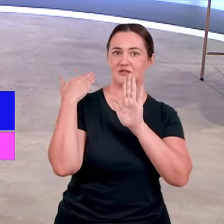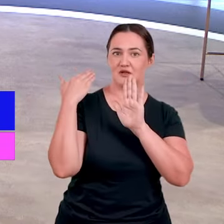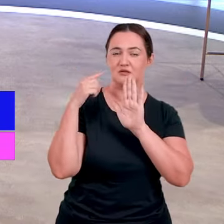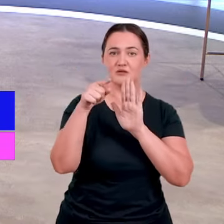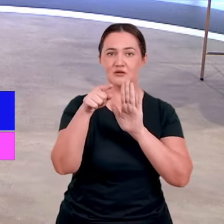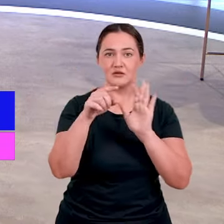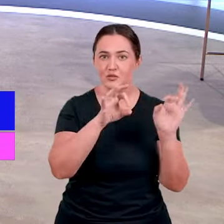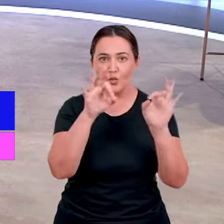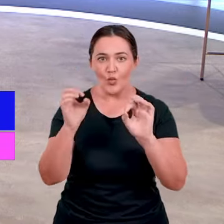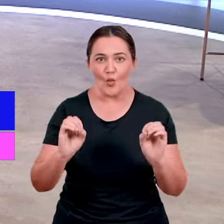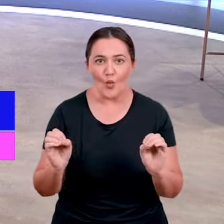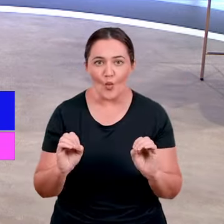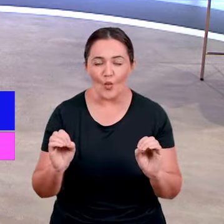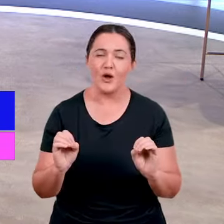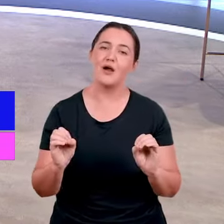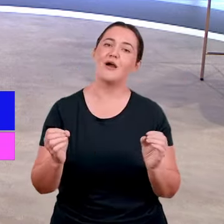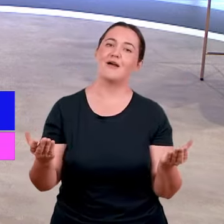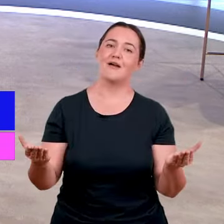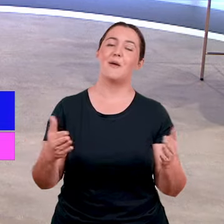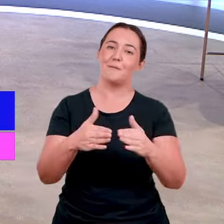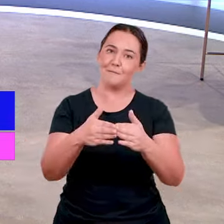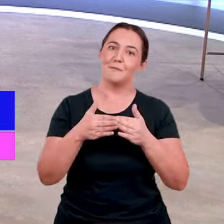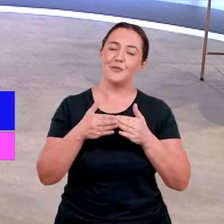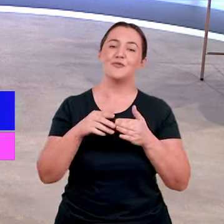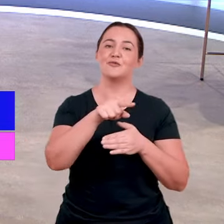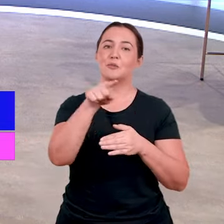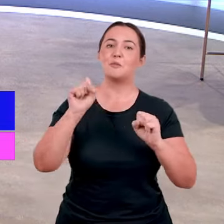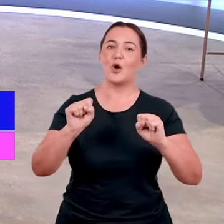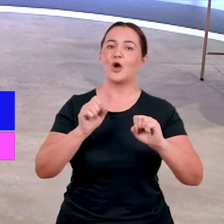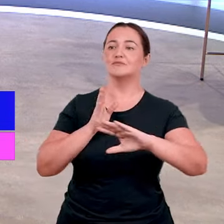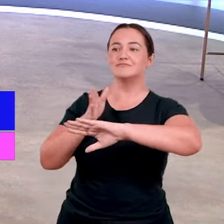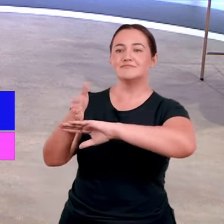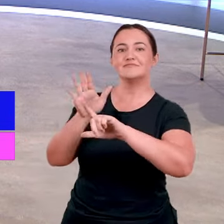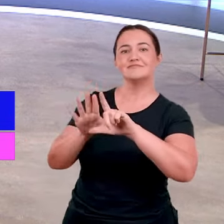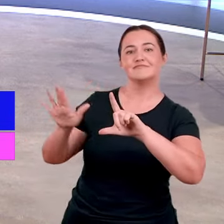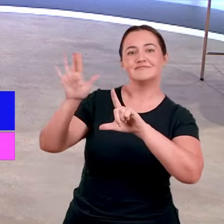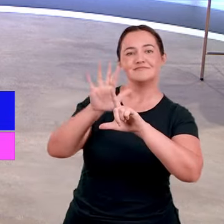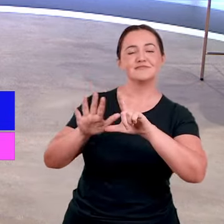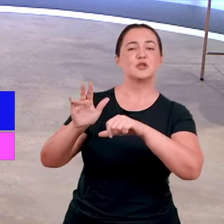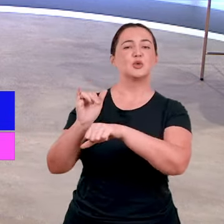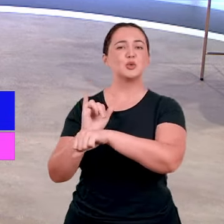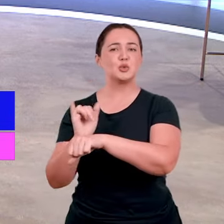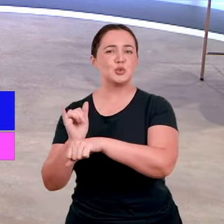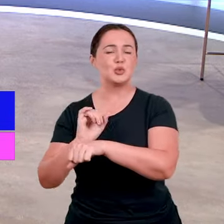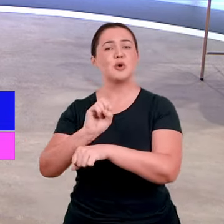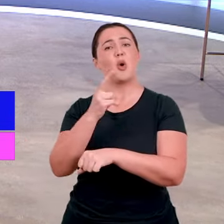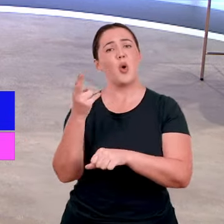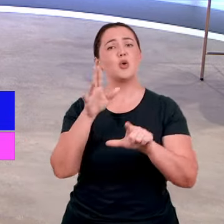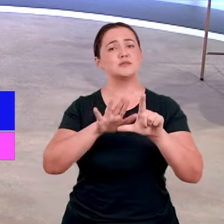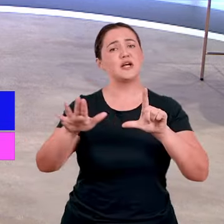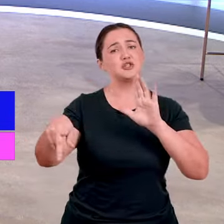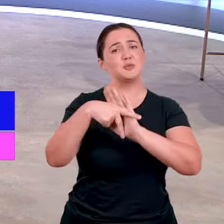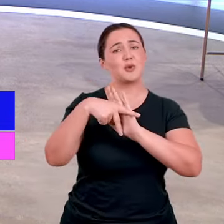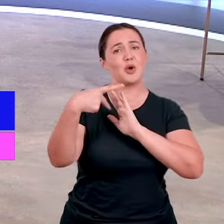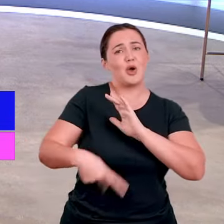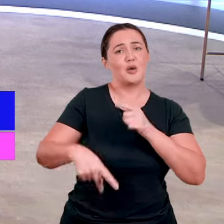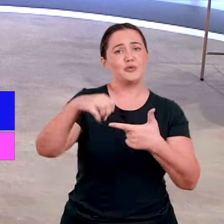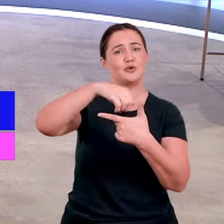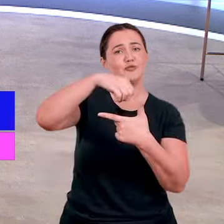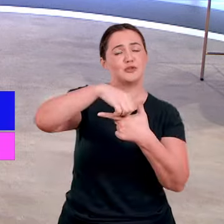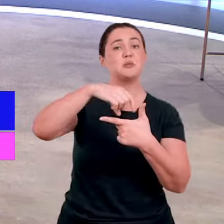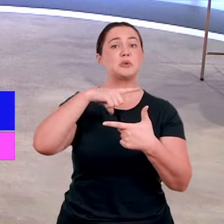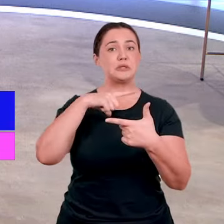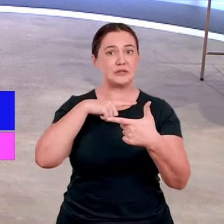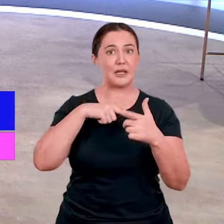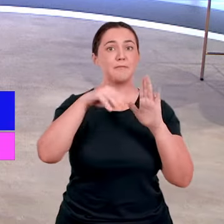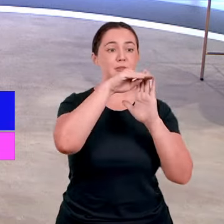você perdeu o programa da semana passada, fica o meu convite para você resgatar lá no NT Play ou no YouTube e acompanhar o programa, porque